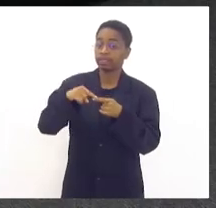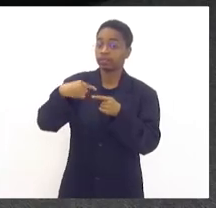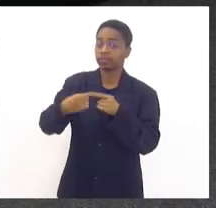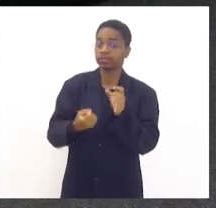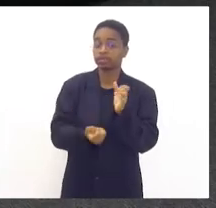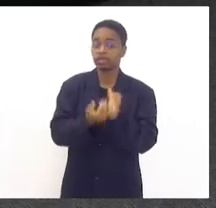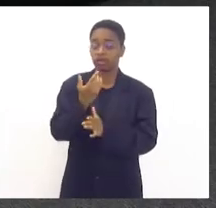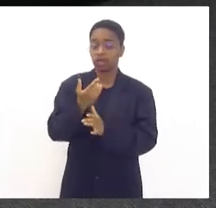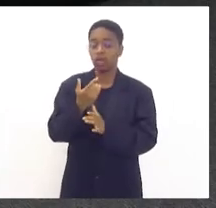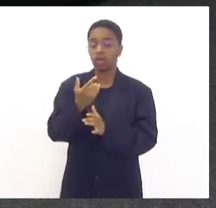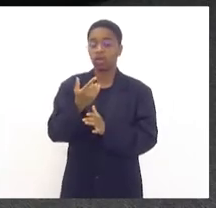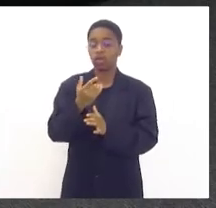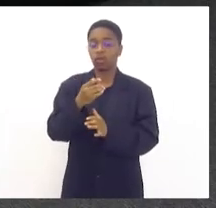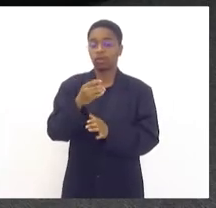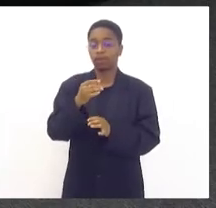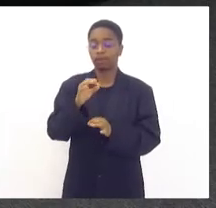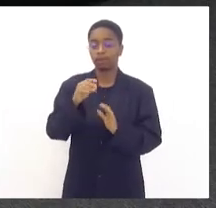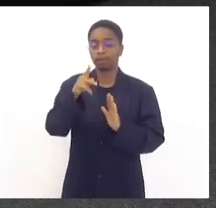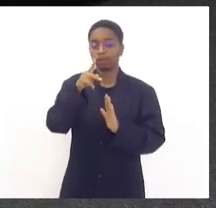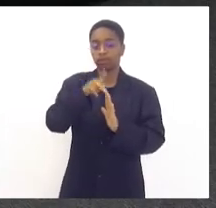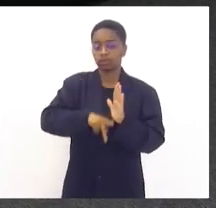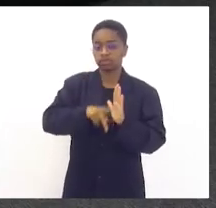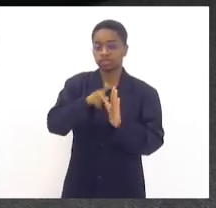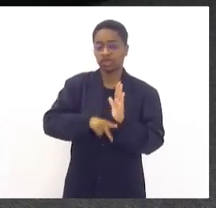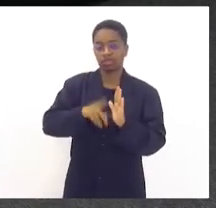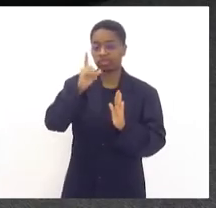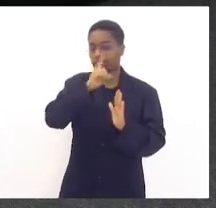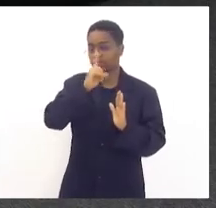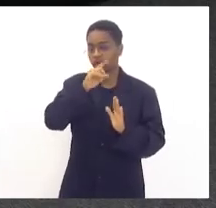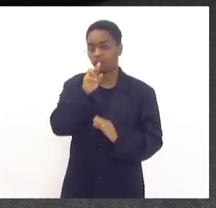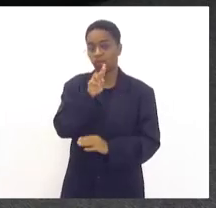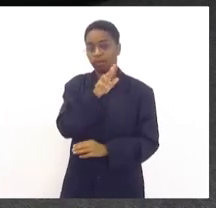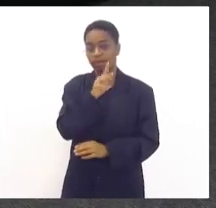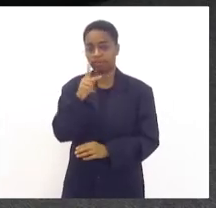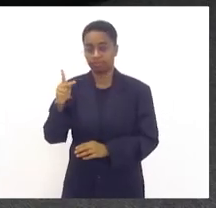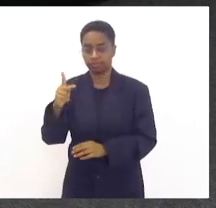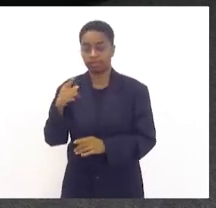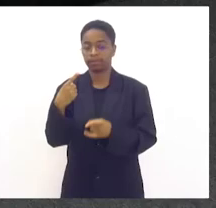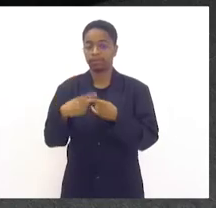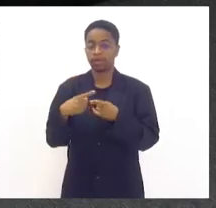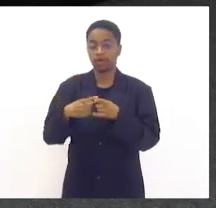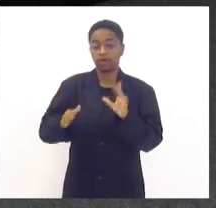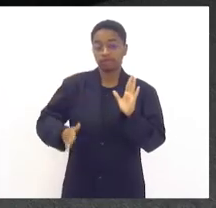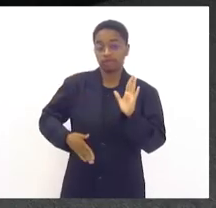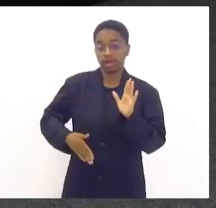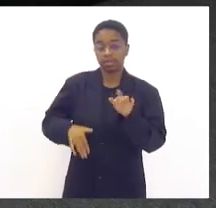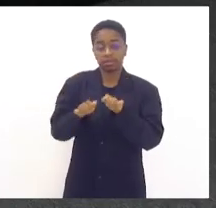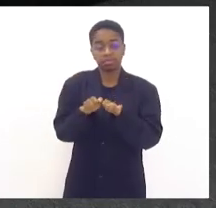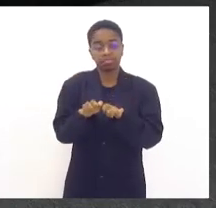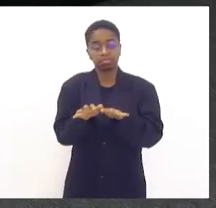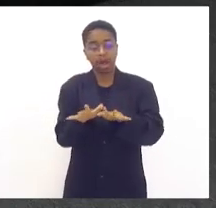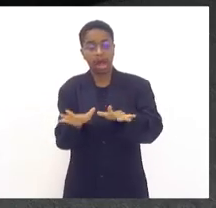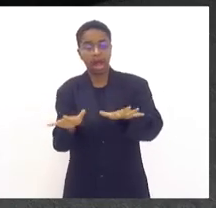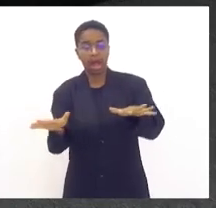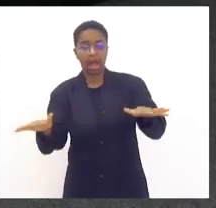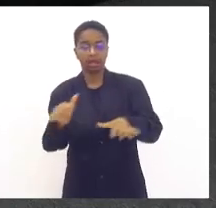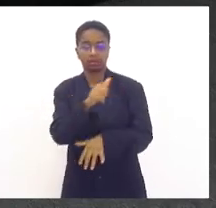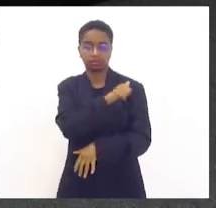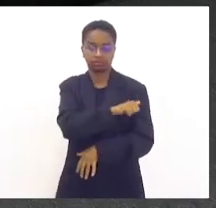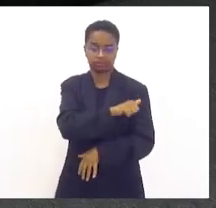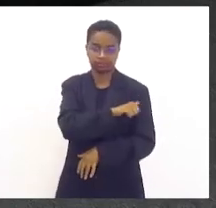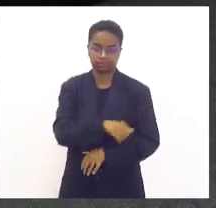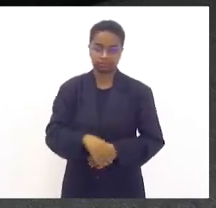projeto falido das UPPs, que os vagabundos enraizaram por todas as partes do estado do Rio de